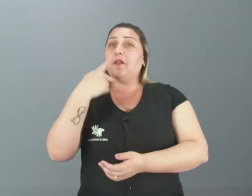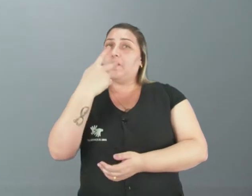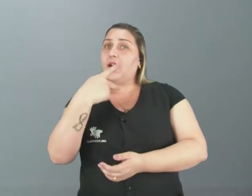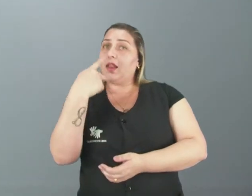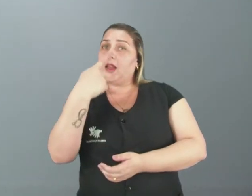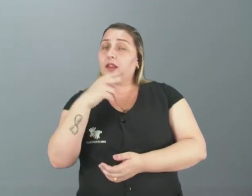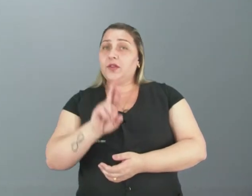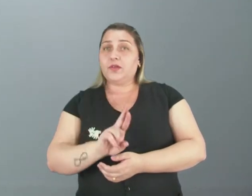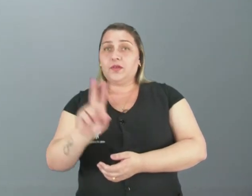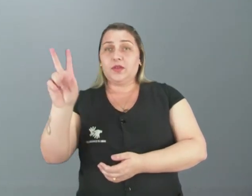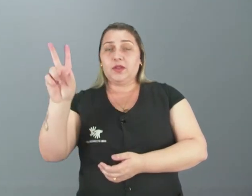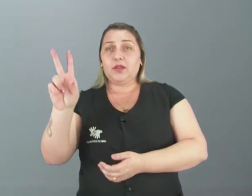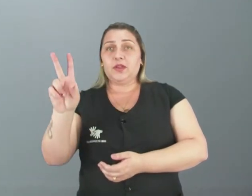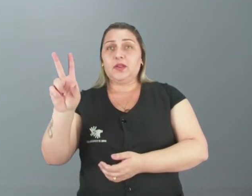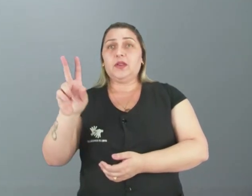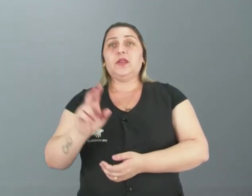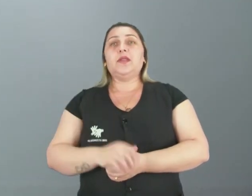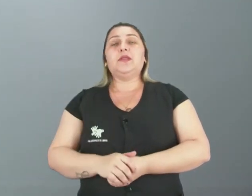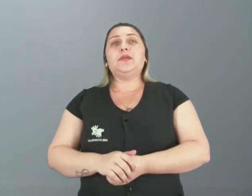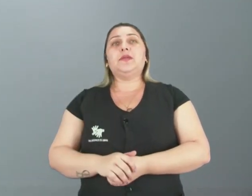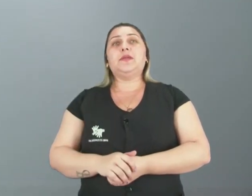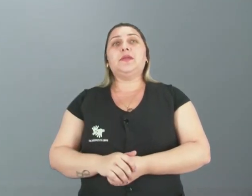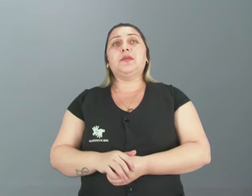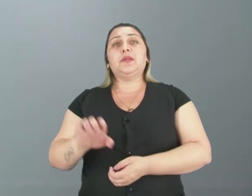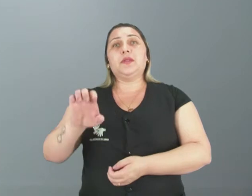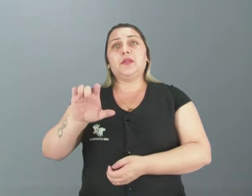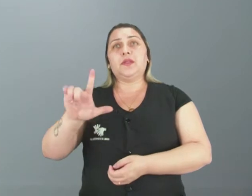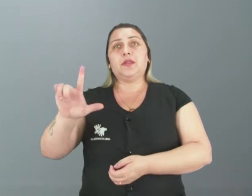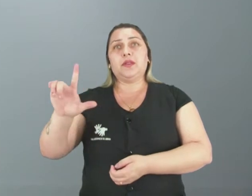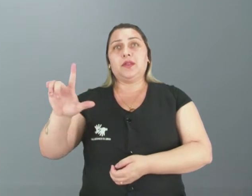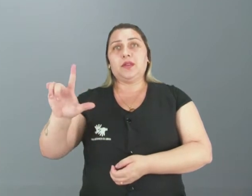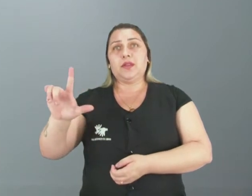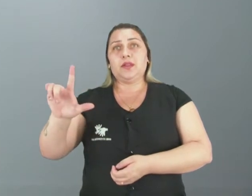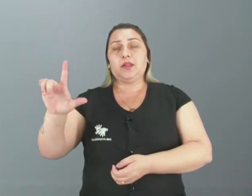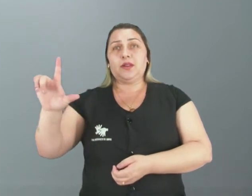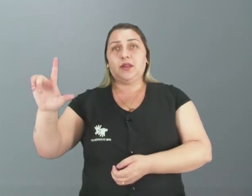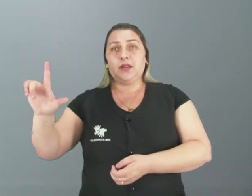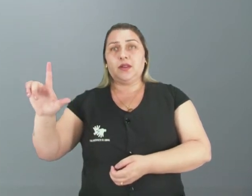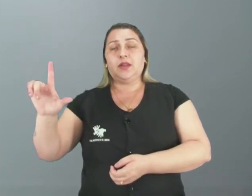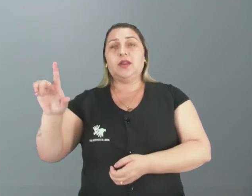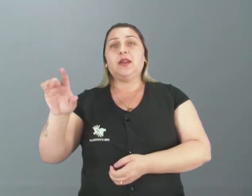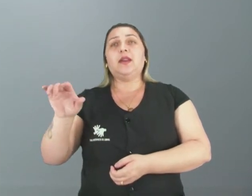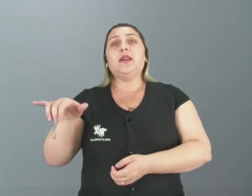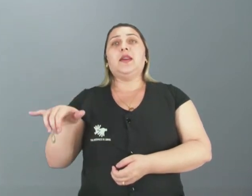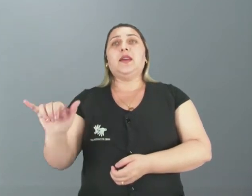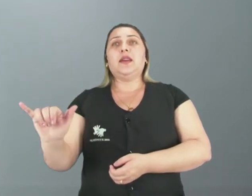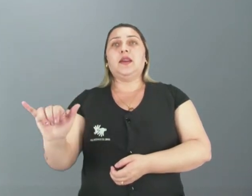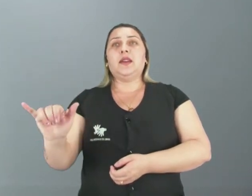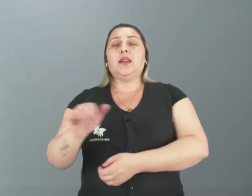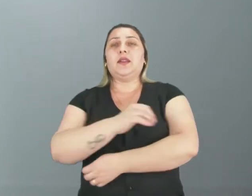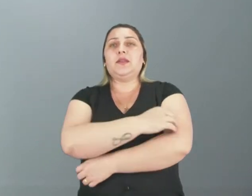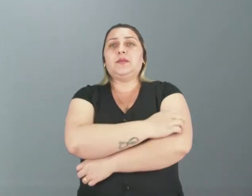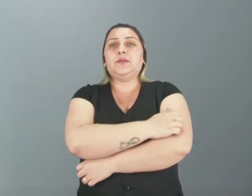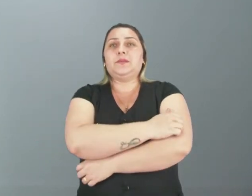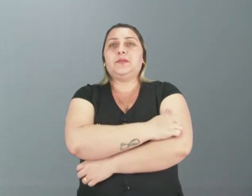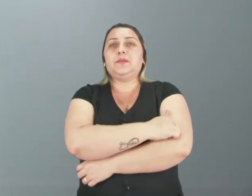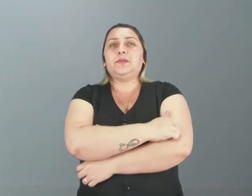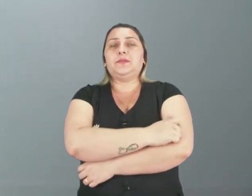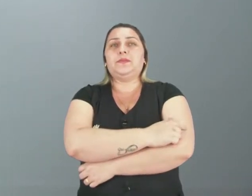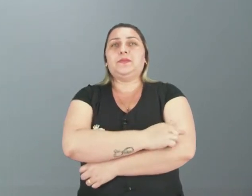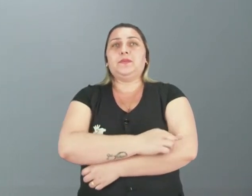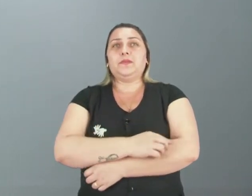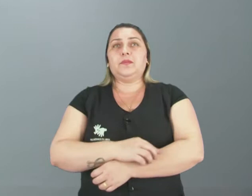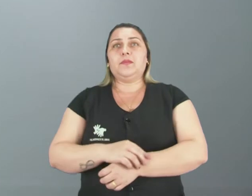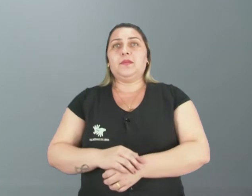encontrar aí uma forma diferente de pronunciar o ele, né, o dígrafo ele, e a y da língua espanhola, que a gente pronuncia com